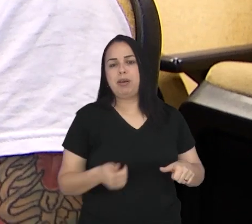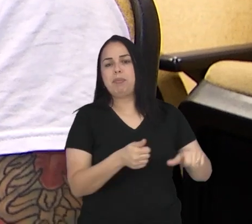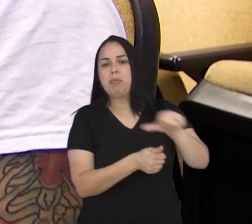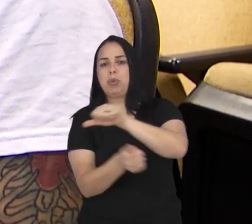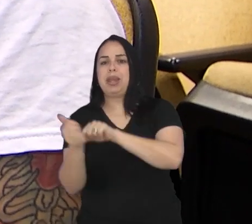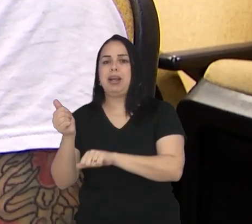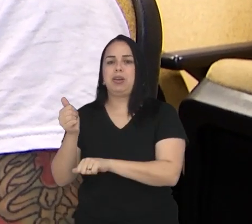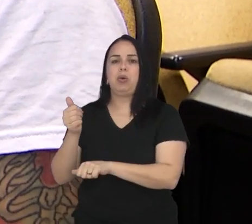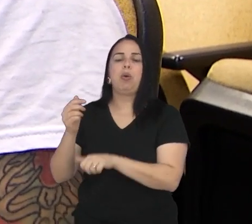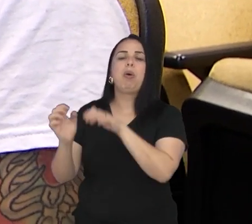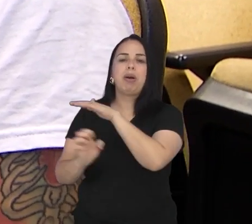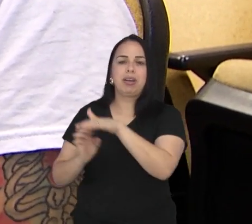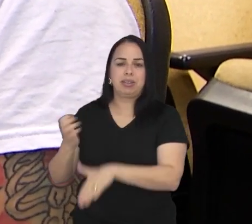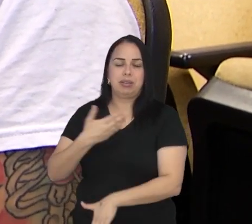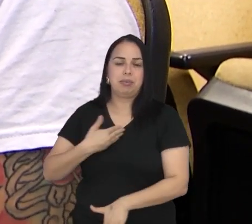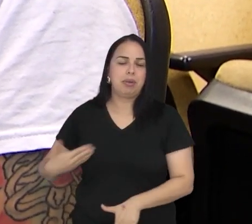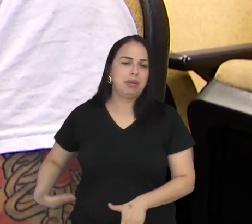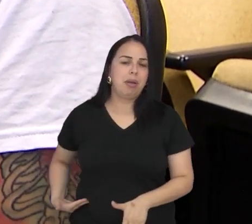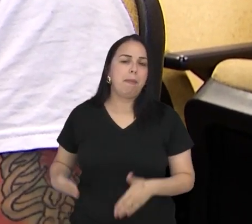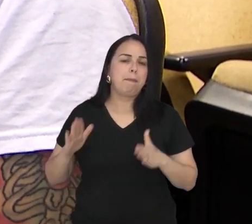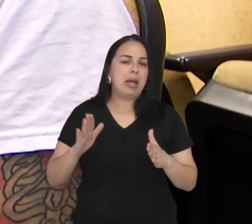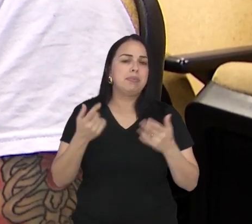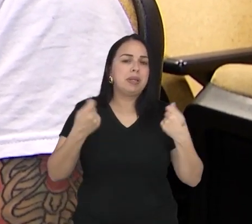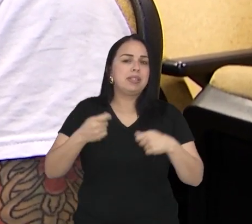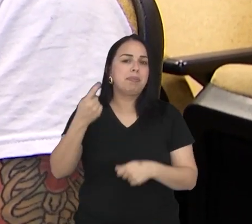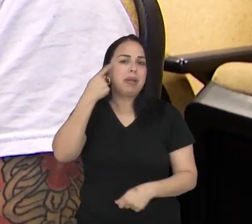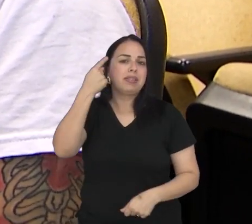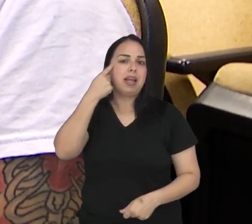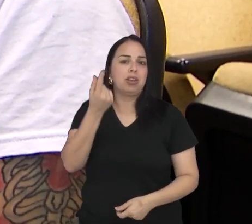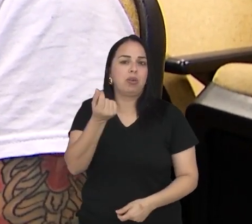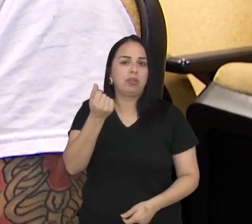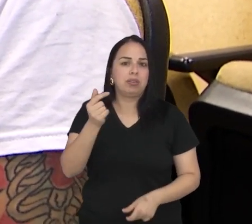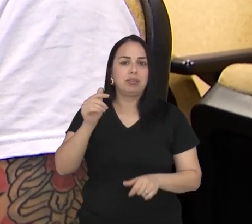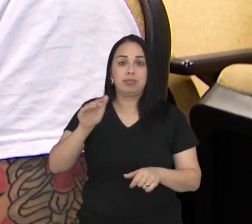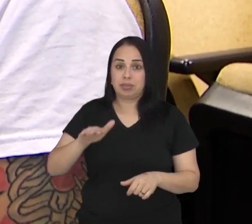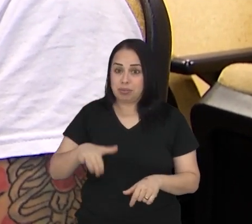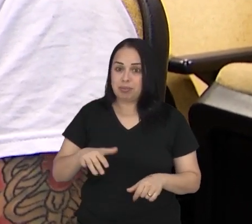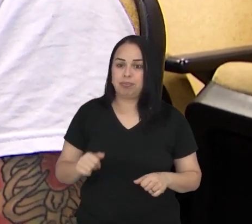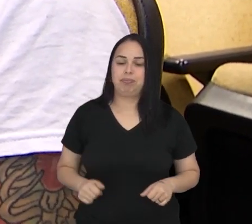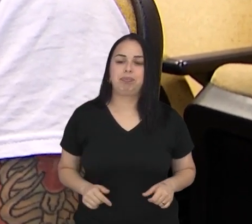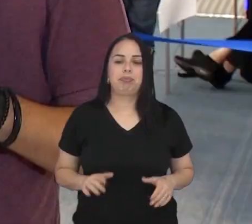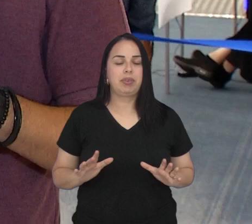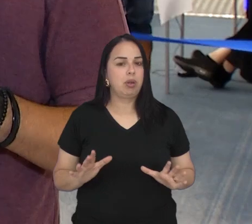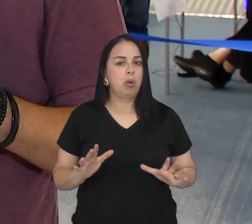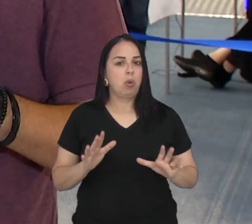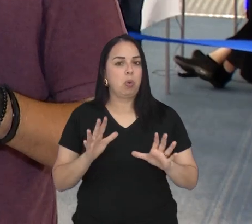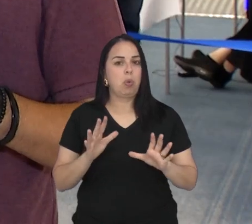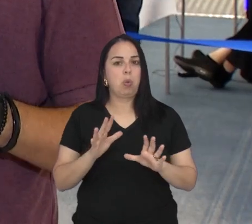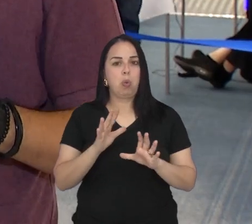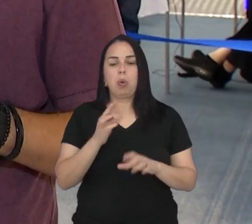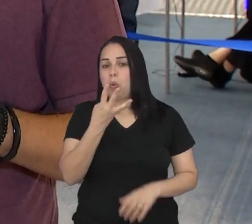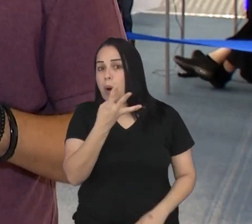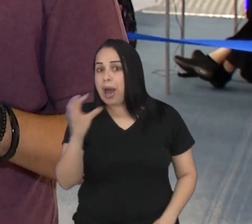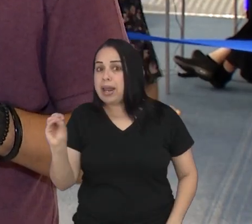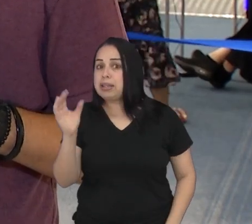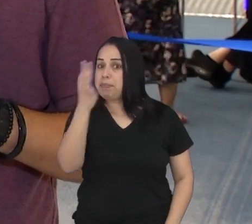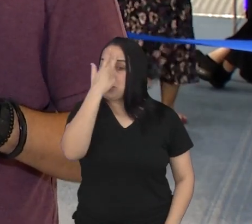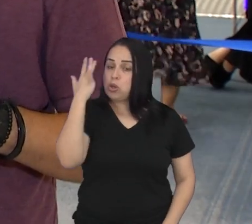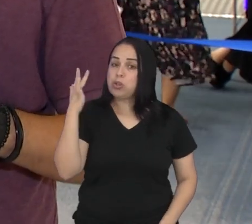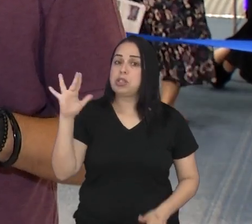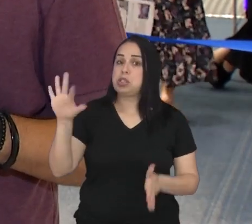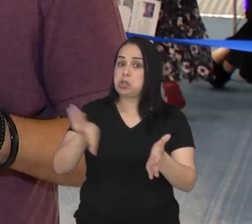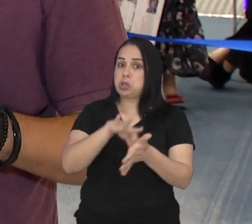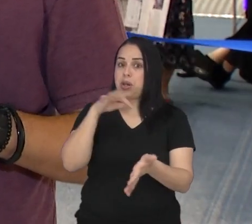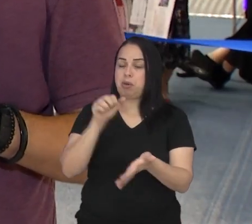como é que vai ficar o abastecimento dessas cidades e tudo mais? Tem uma preocupação muito grande com a forma como esse processo vem sendo feito também. Mais de 40 pessoas